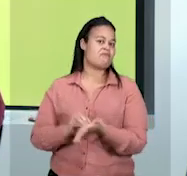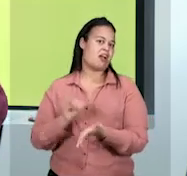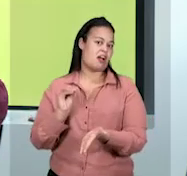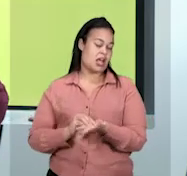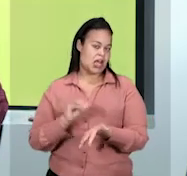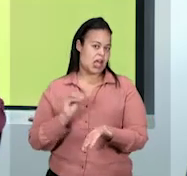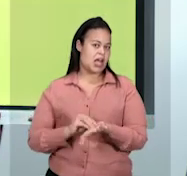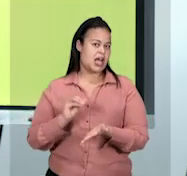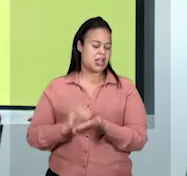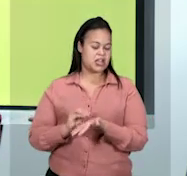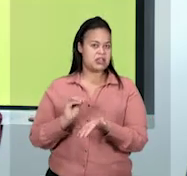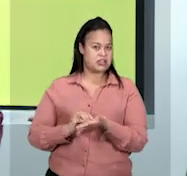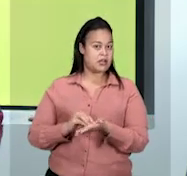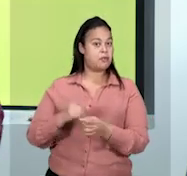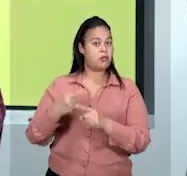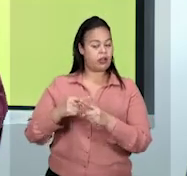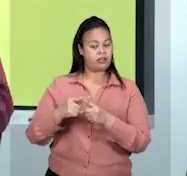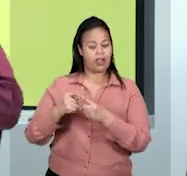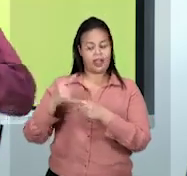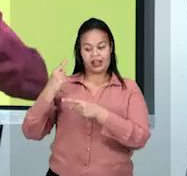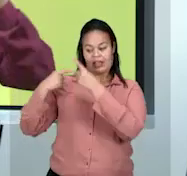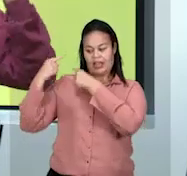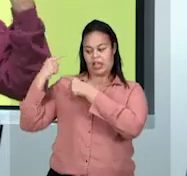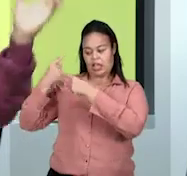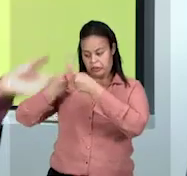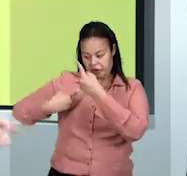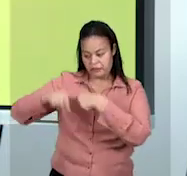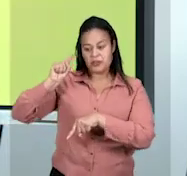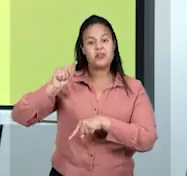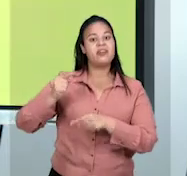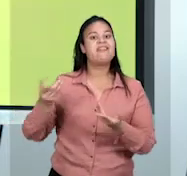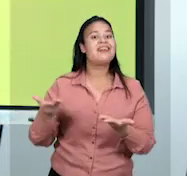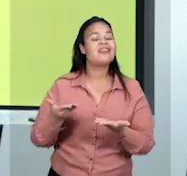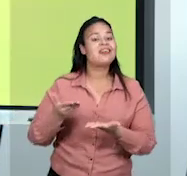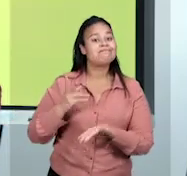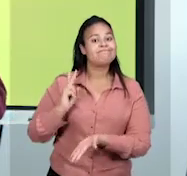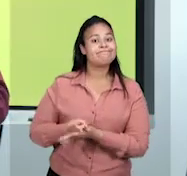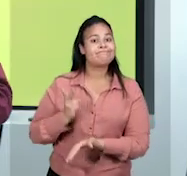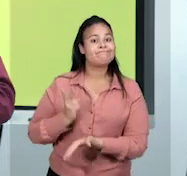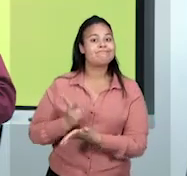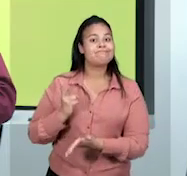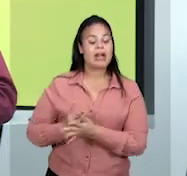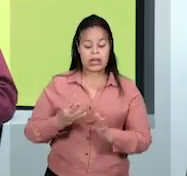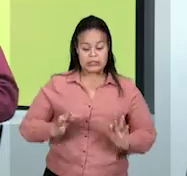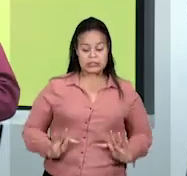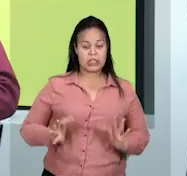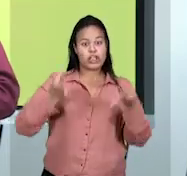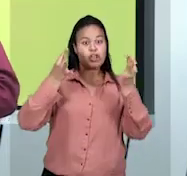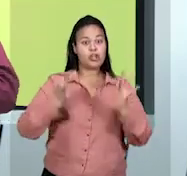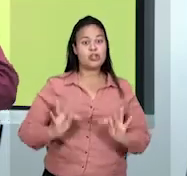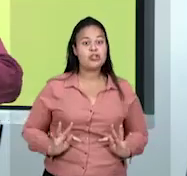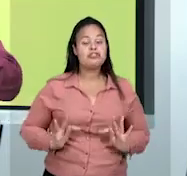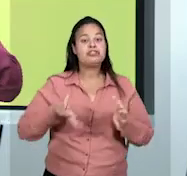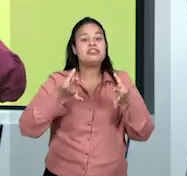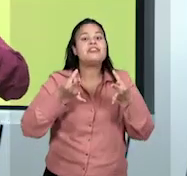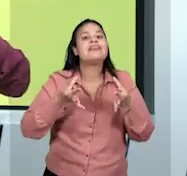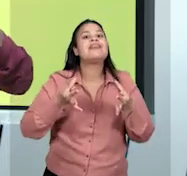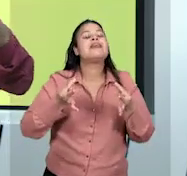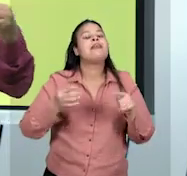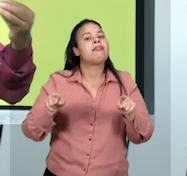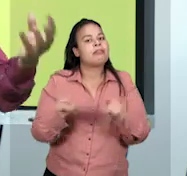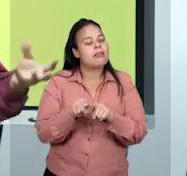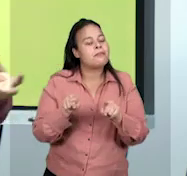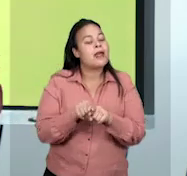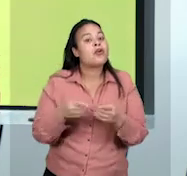ser que evoluiu tanto. O auge da tecnologia, que hoje nós vivemos, o grande apogeu